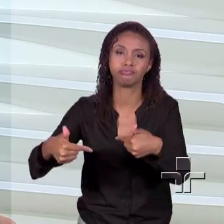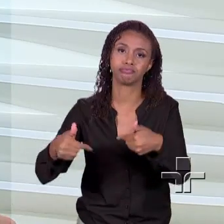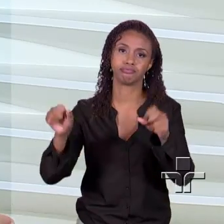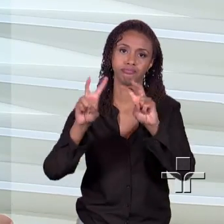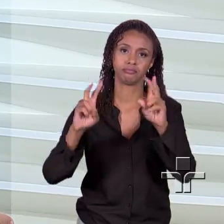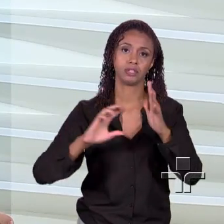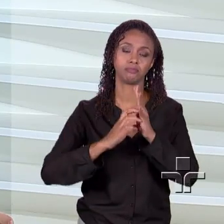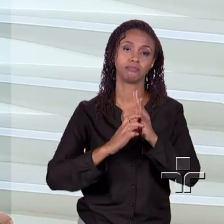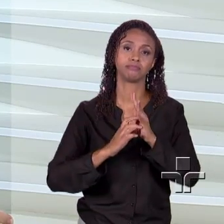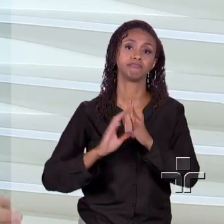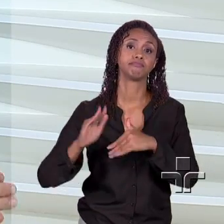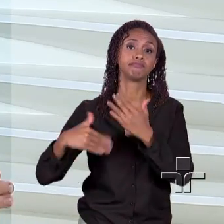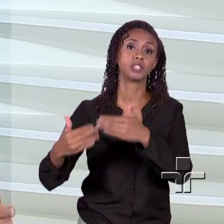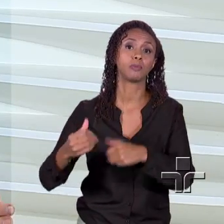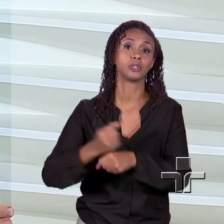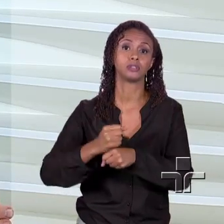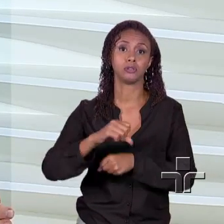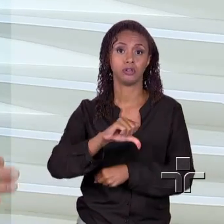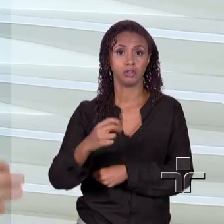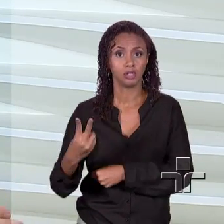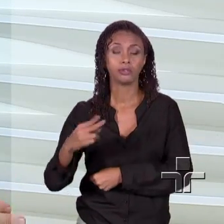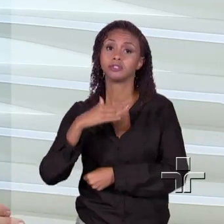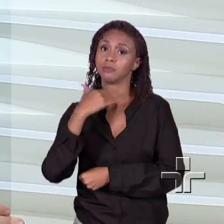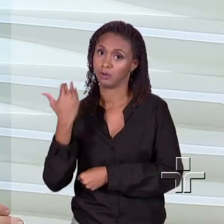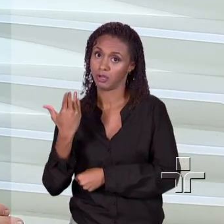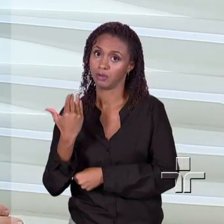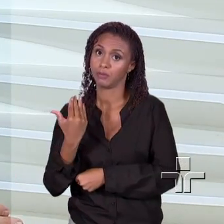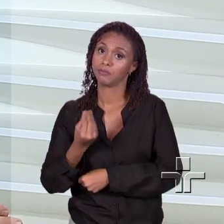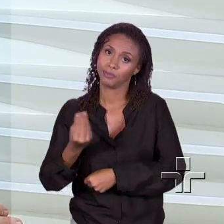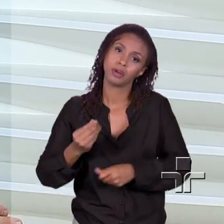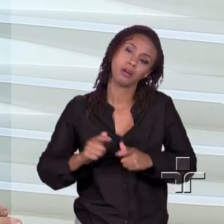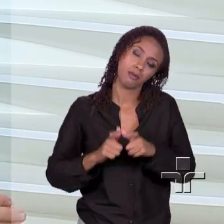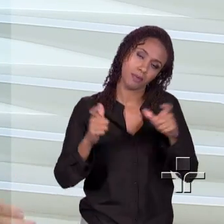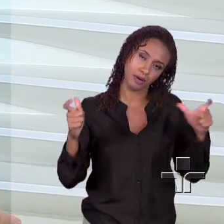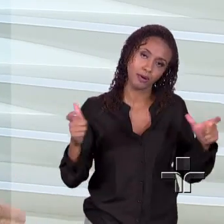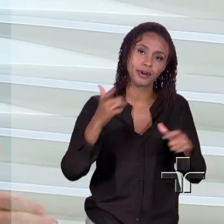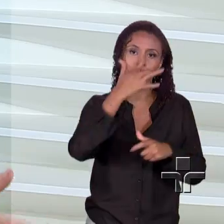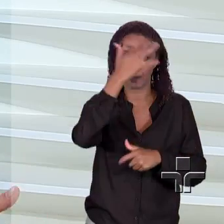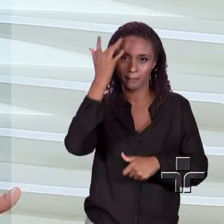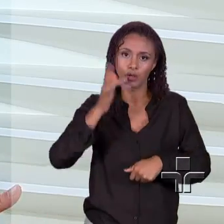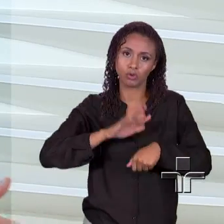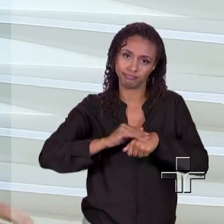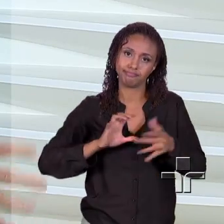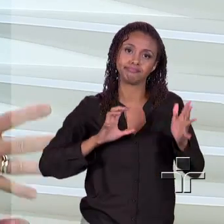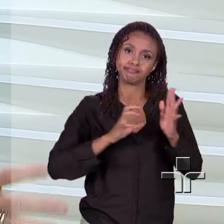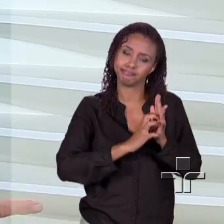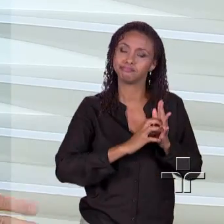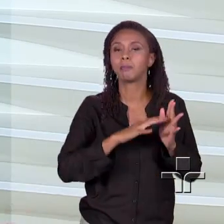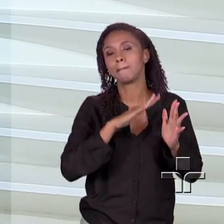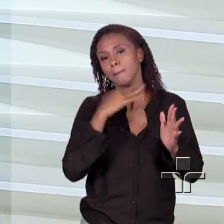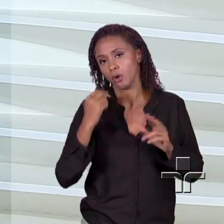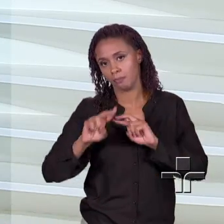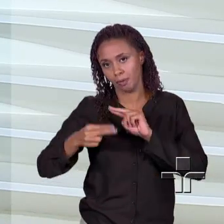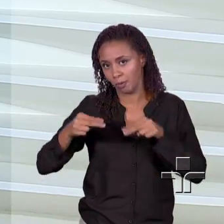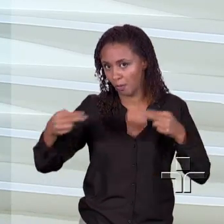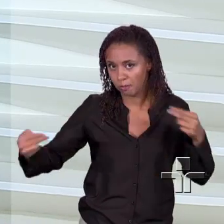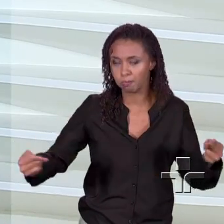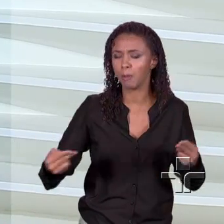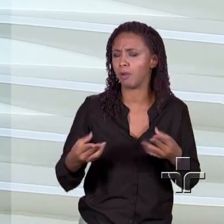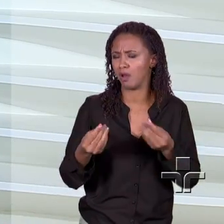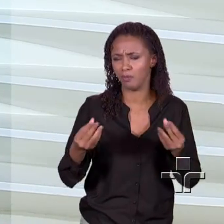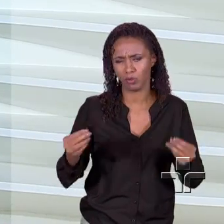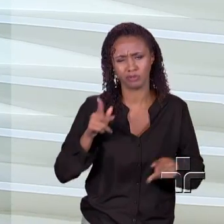morre em 92, é numa época em quando a maioria das pessoas estão doentes morrem, ou muitas pessoas